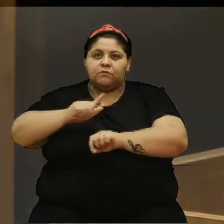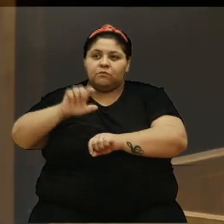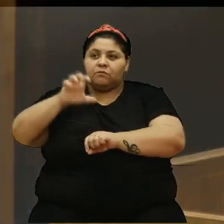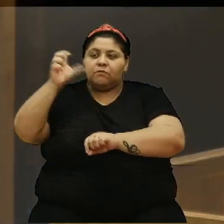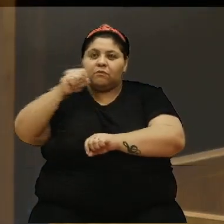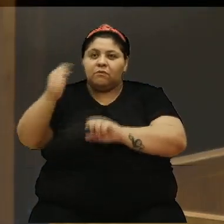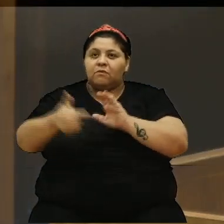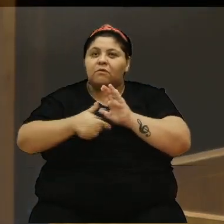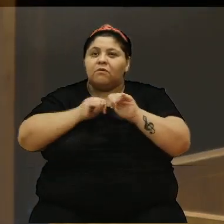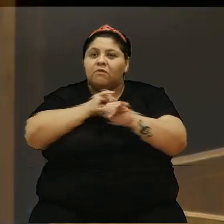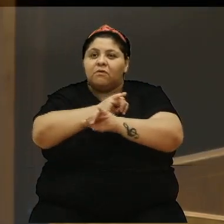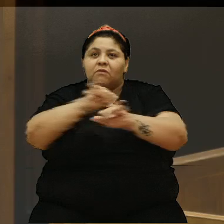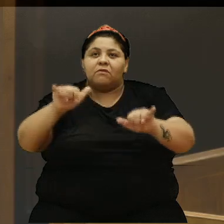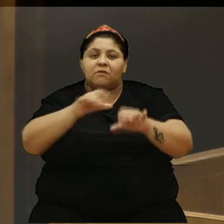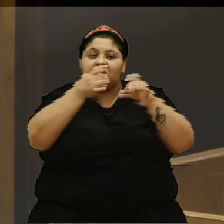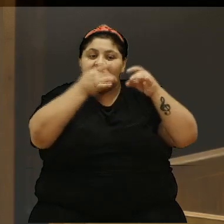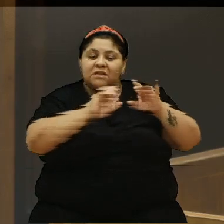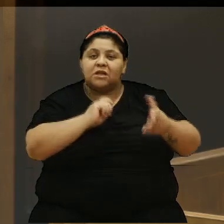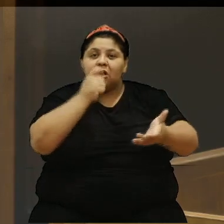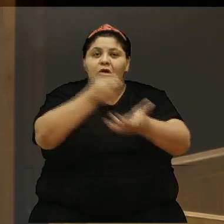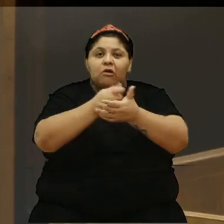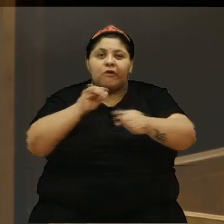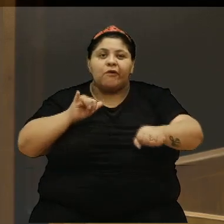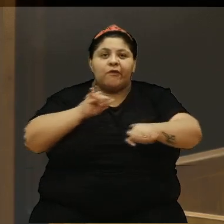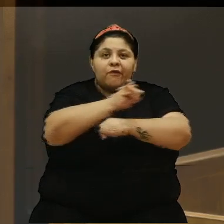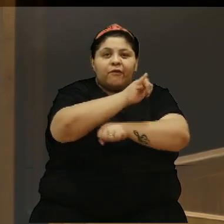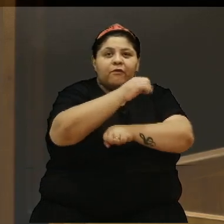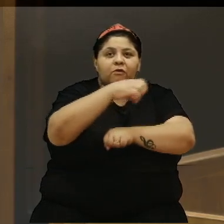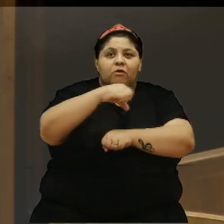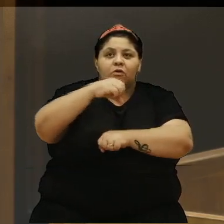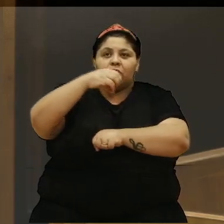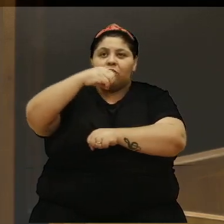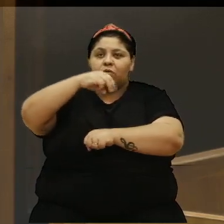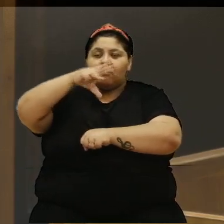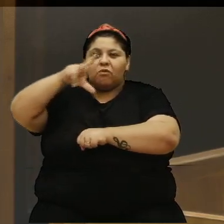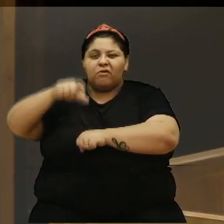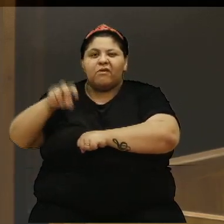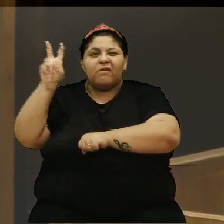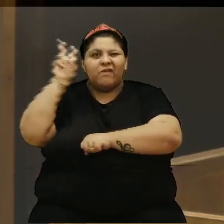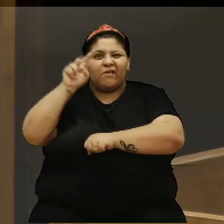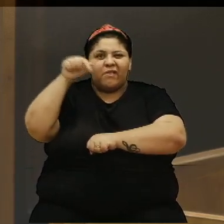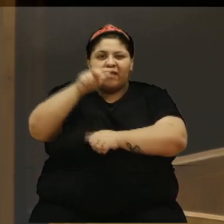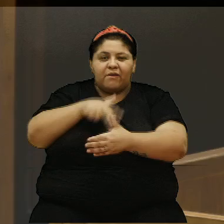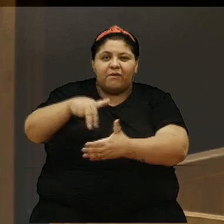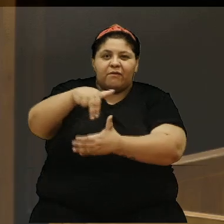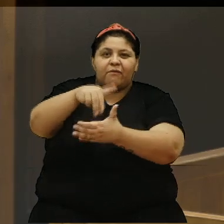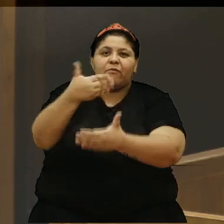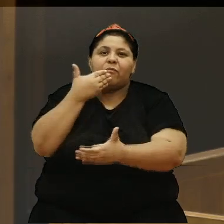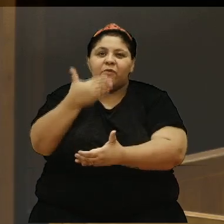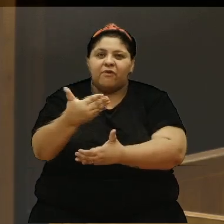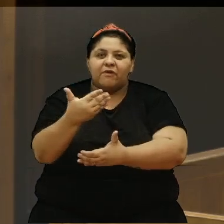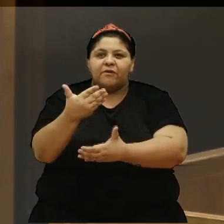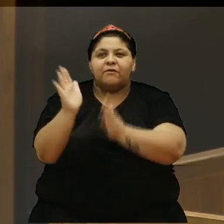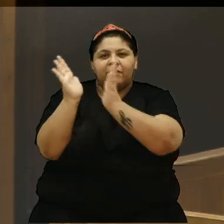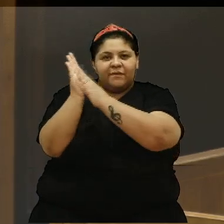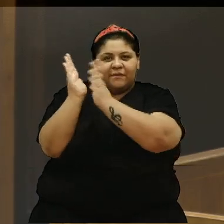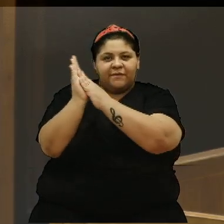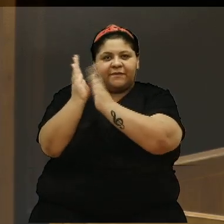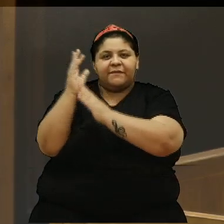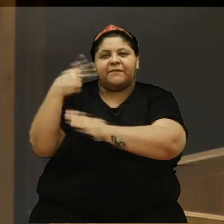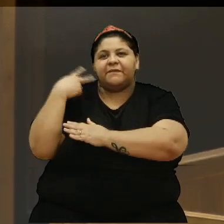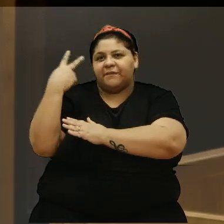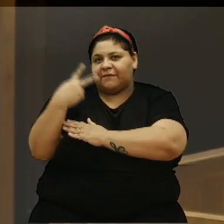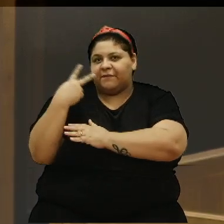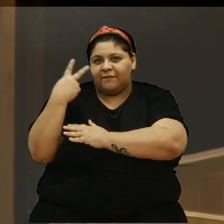anunciou que iria desistir da compra de um jatinho do valor de 90 milhões. Inclusive, eu lembro que eu estava aqui na tribuna e eu pedi uma salva de palmas aqui para os vereadores e